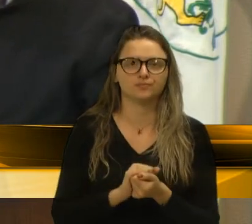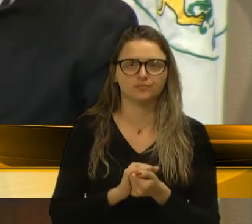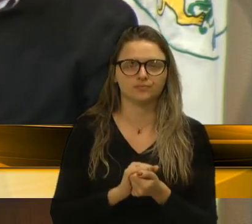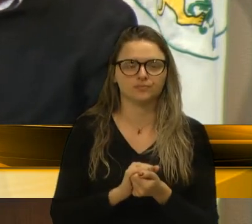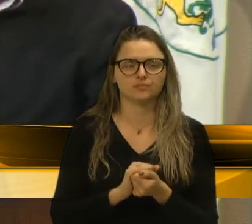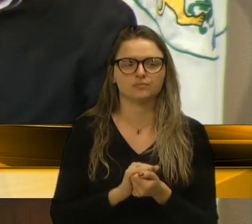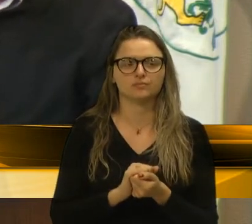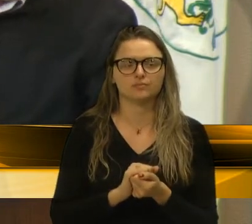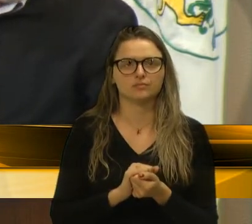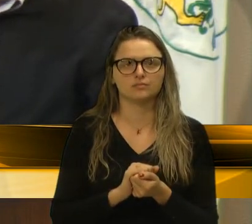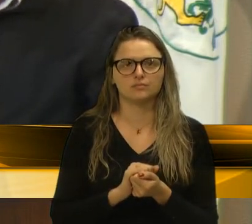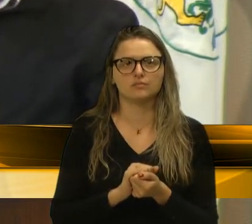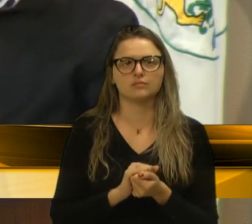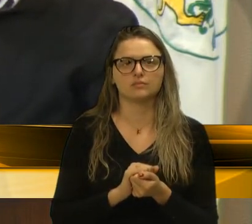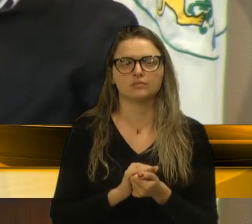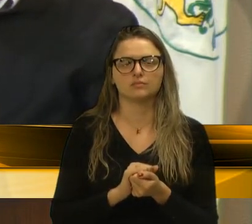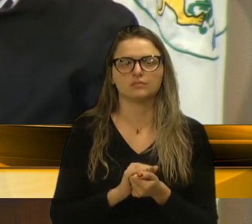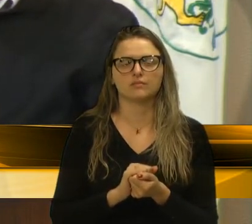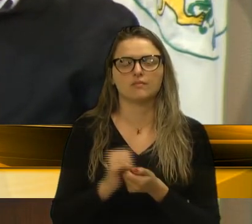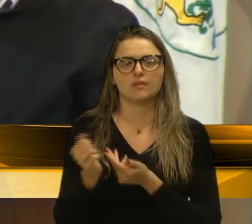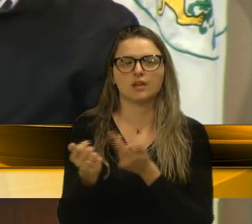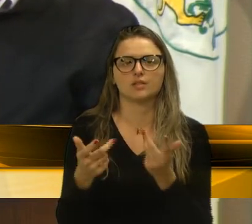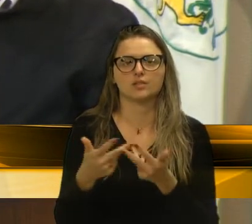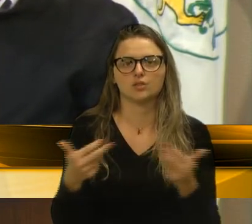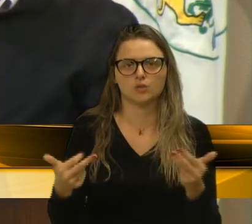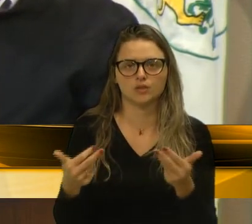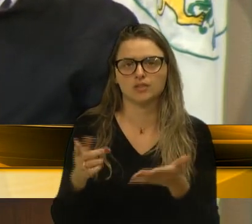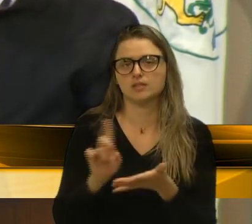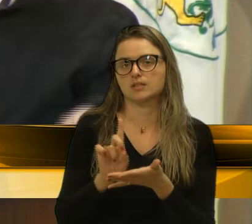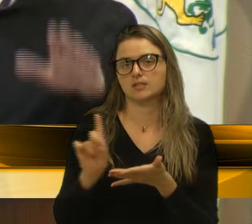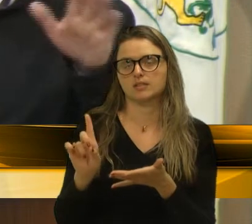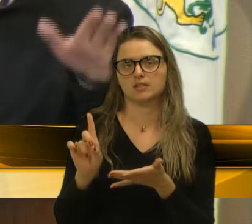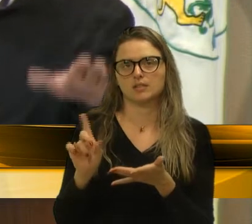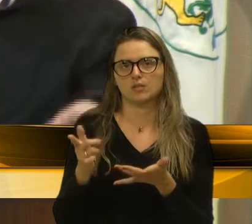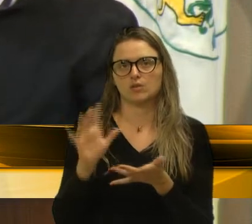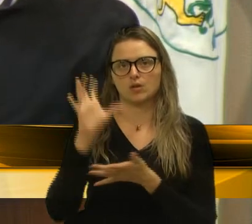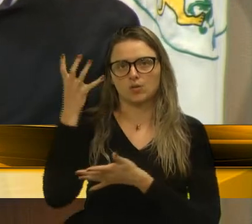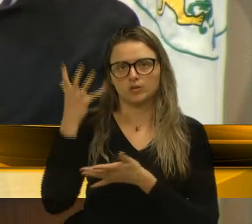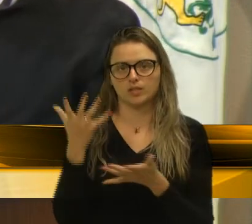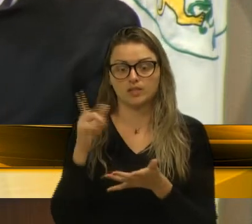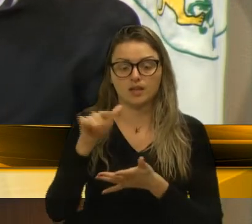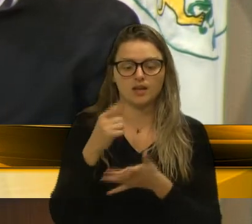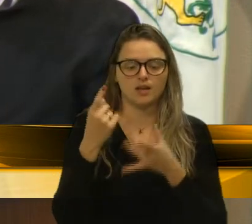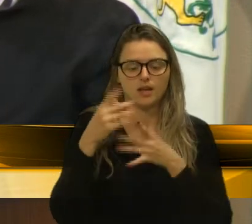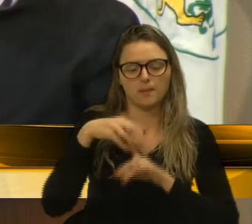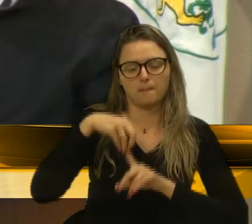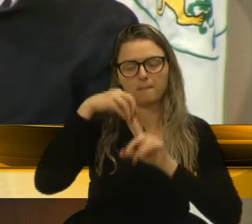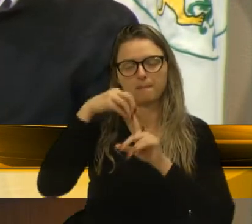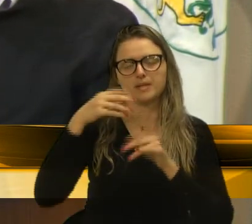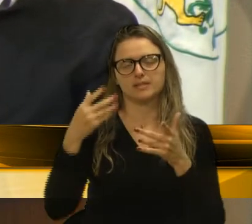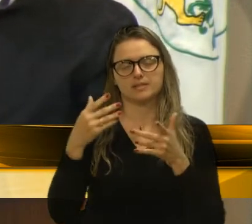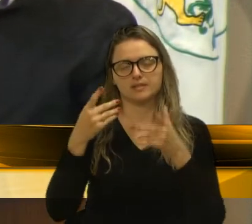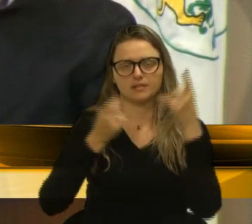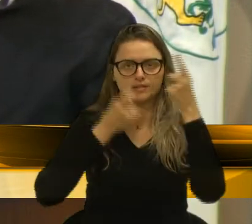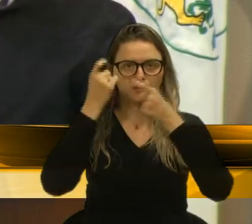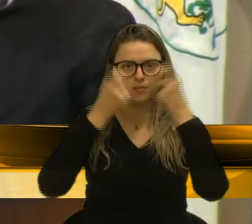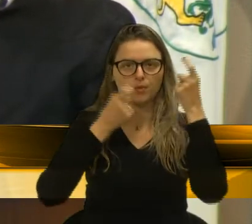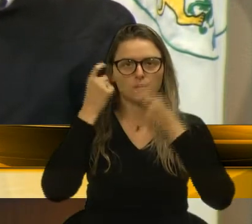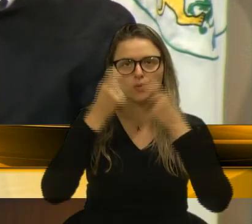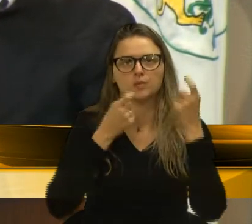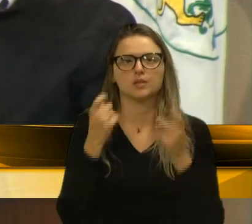né? As coisas não estão acontecendo, né? Essa é a principal preocupação que nos foi colocada